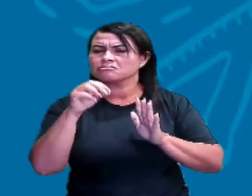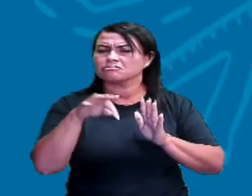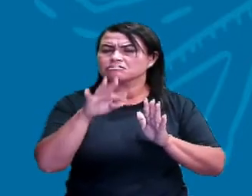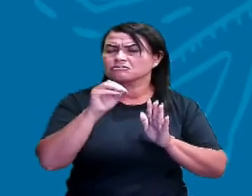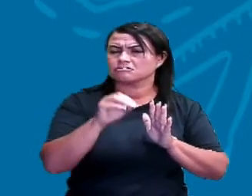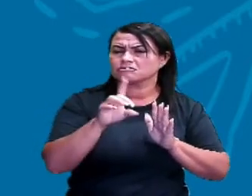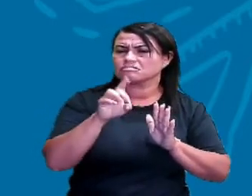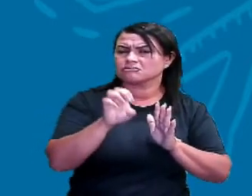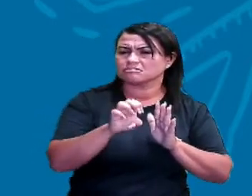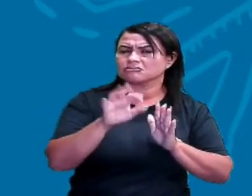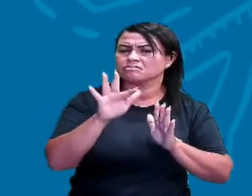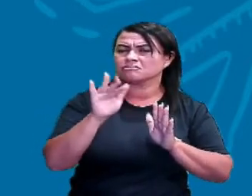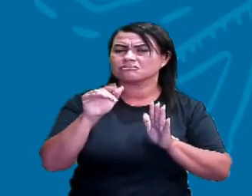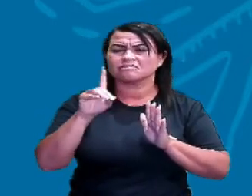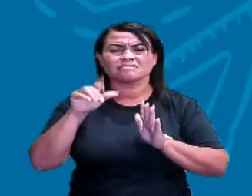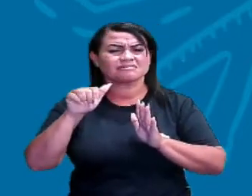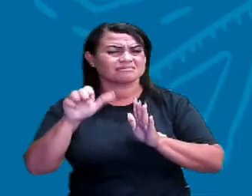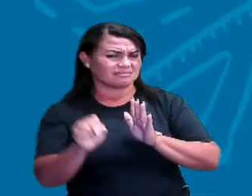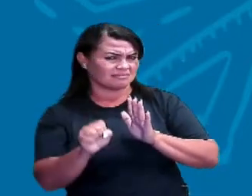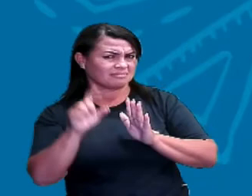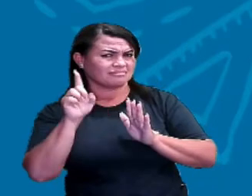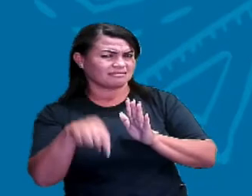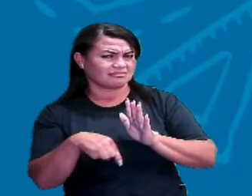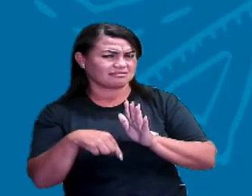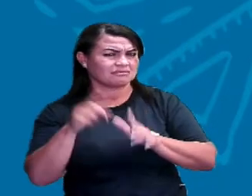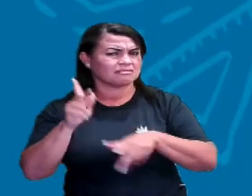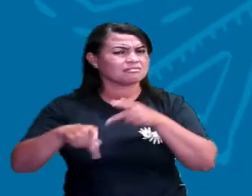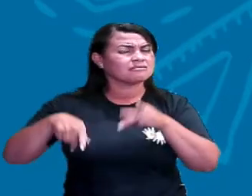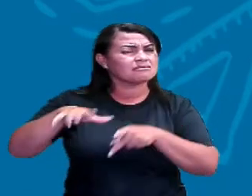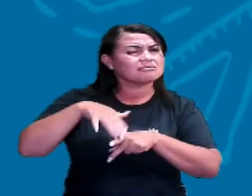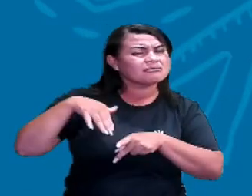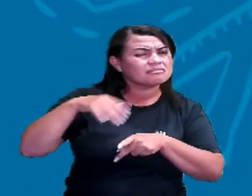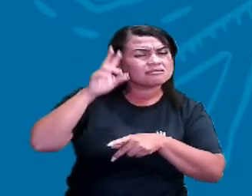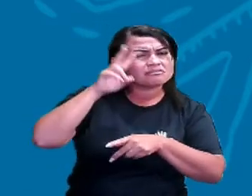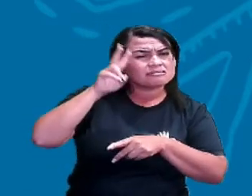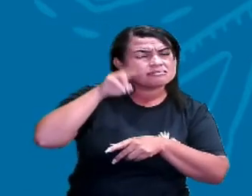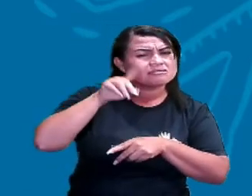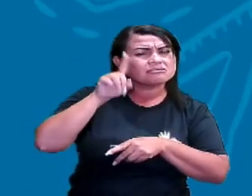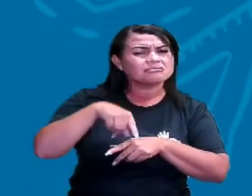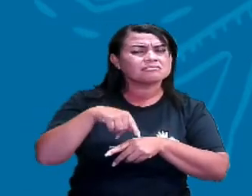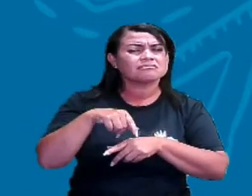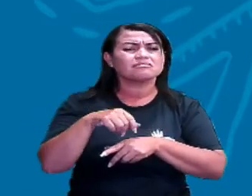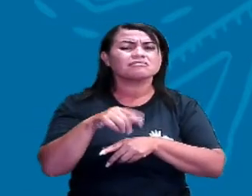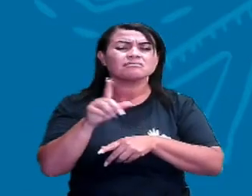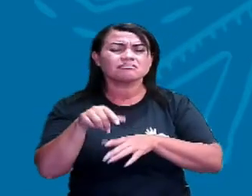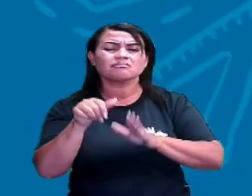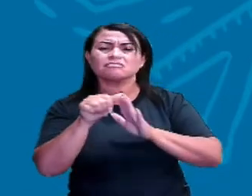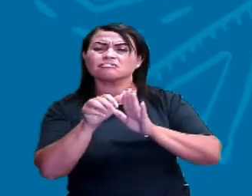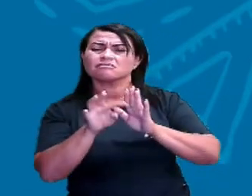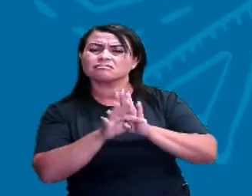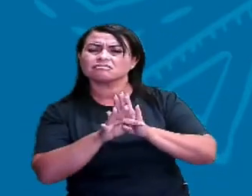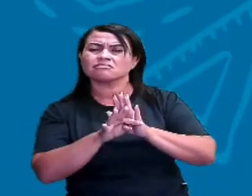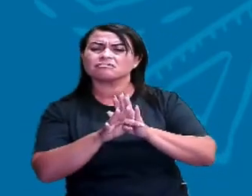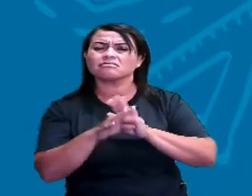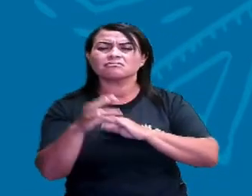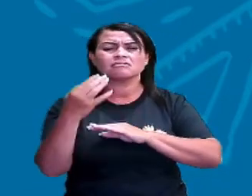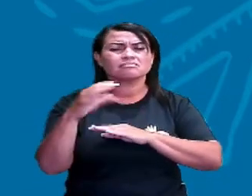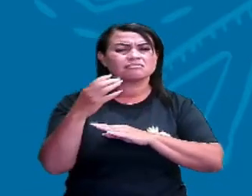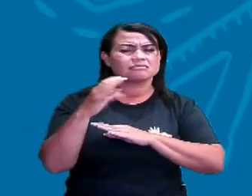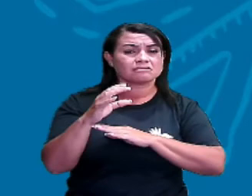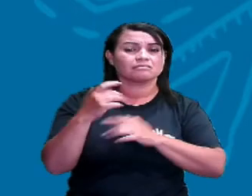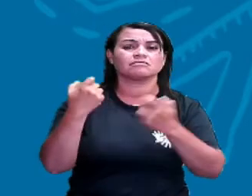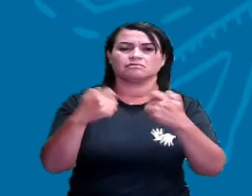Não é? É um conto popular? E aí? É um artigo científico? O que é? A gente precisa,